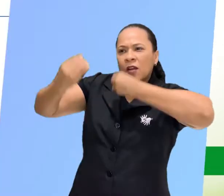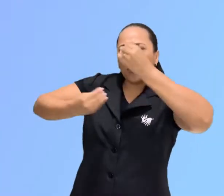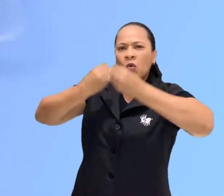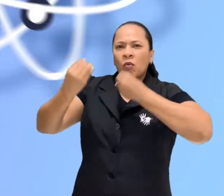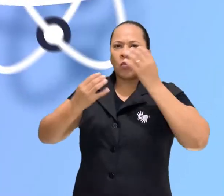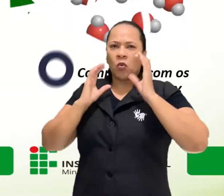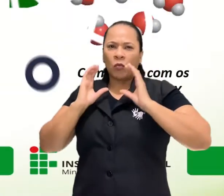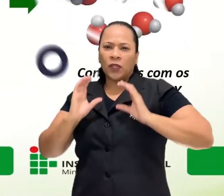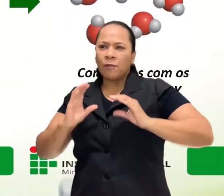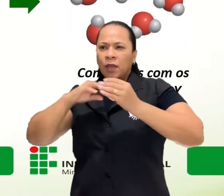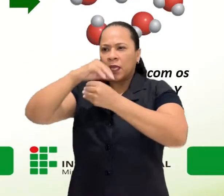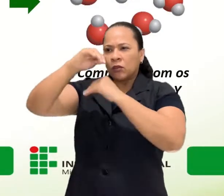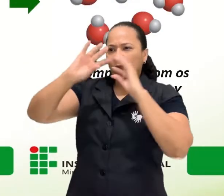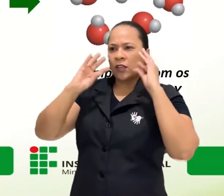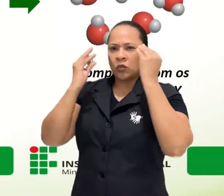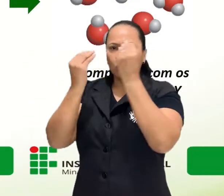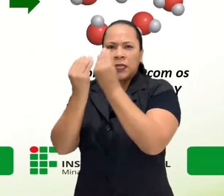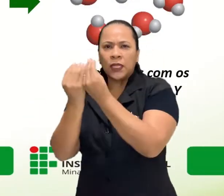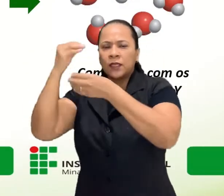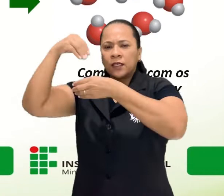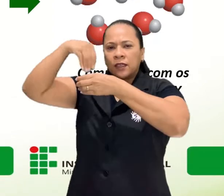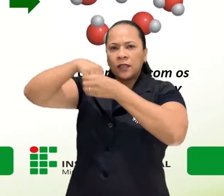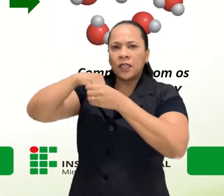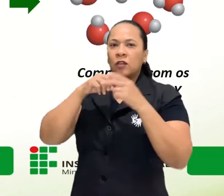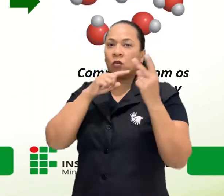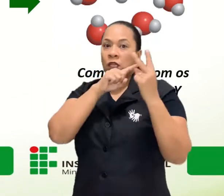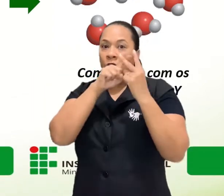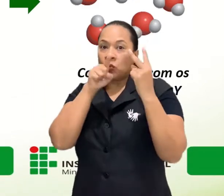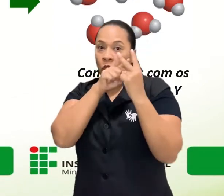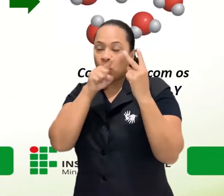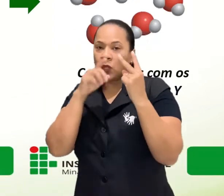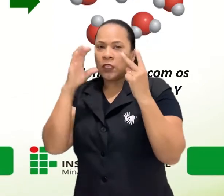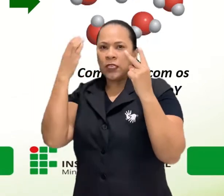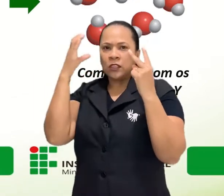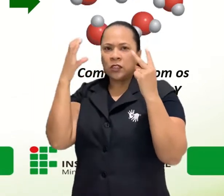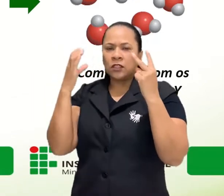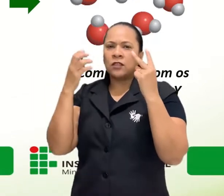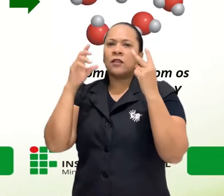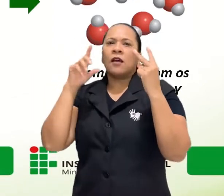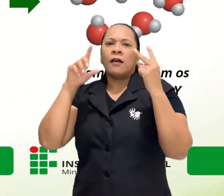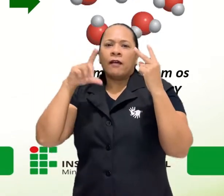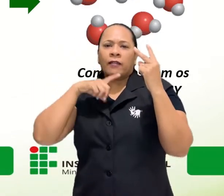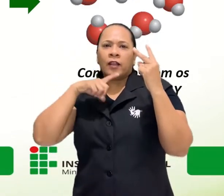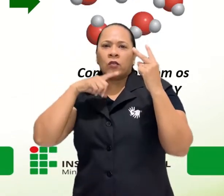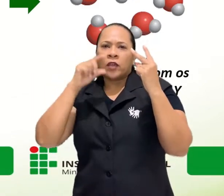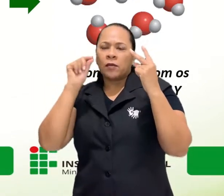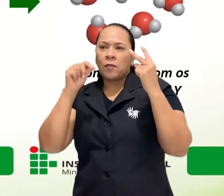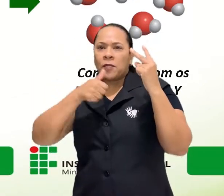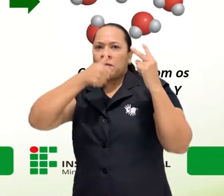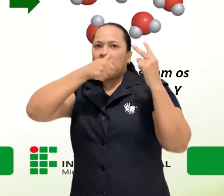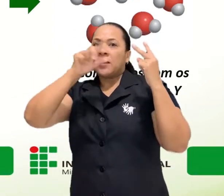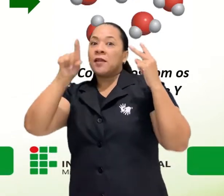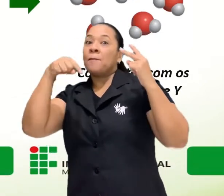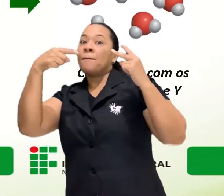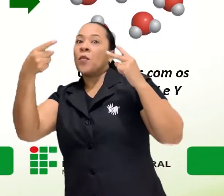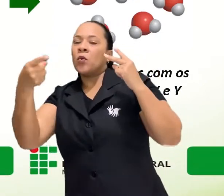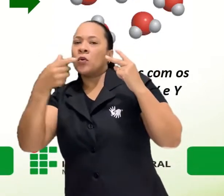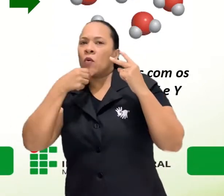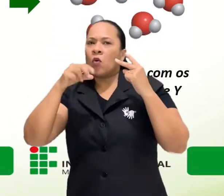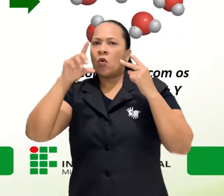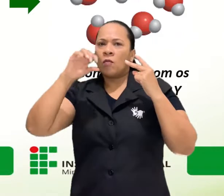substâncias. Então, com base nas leis de Lavoisier e de Proust, Dalton, entre 1803